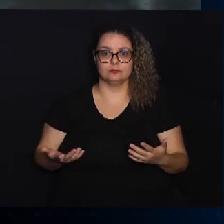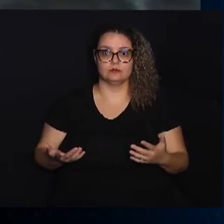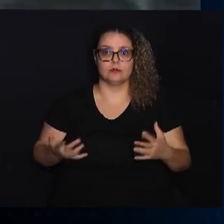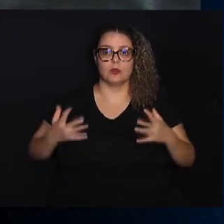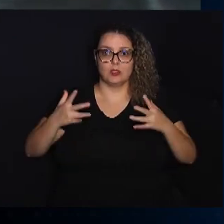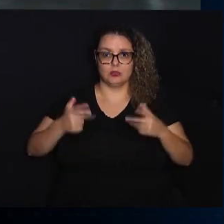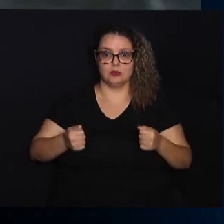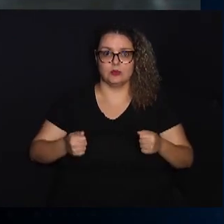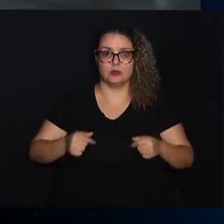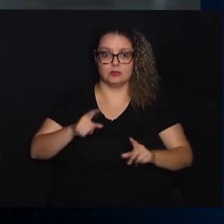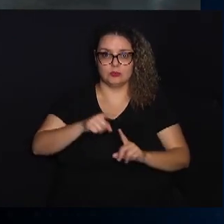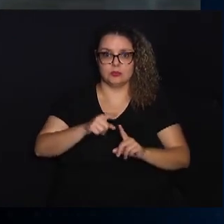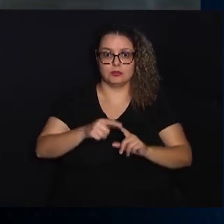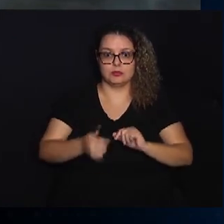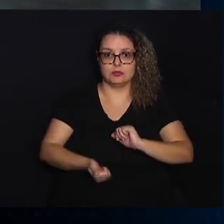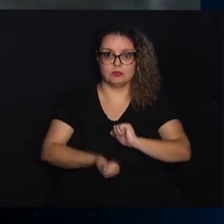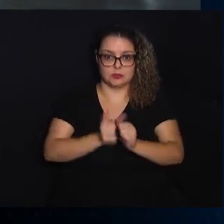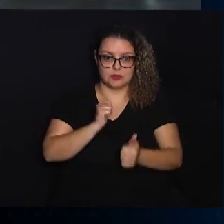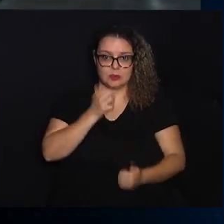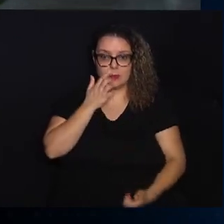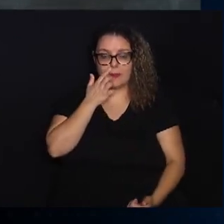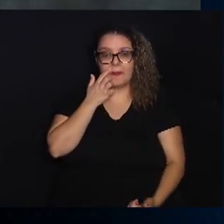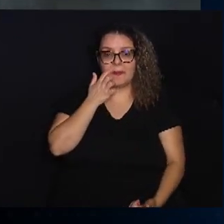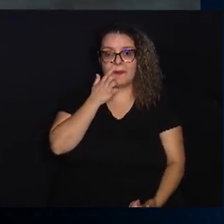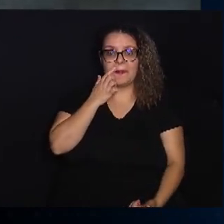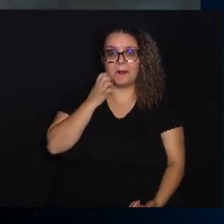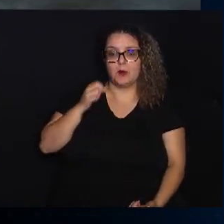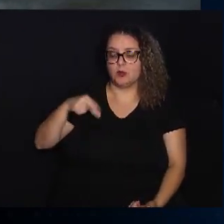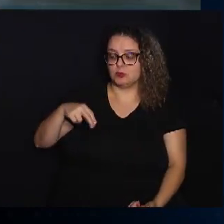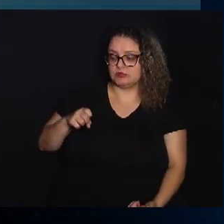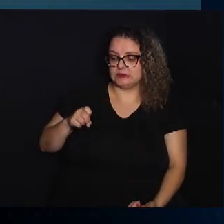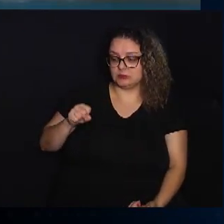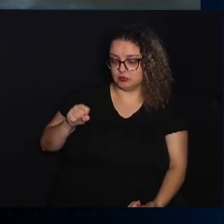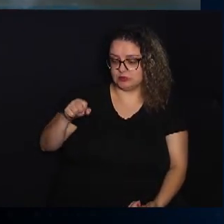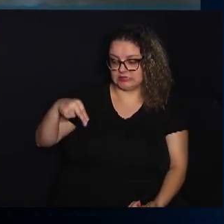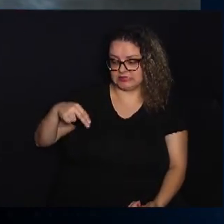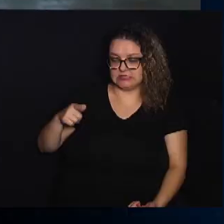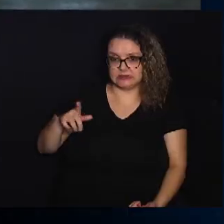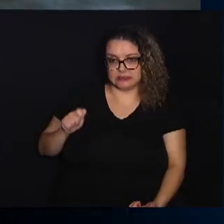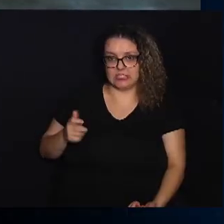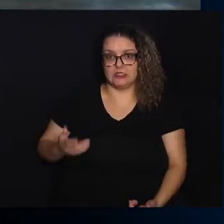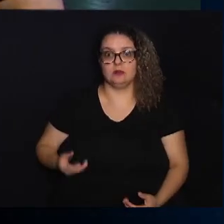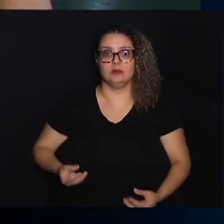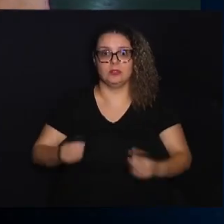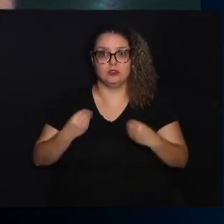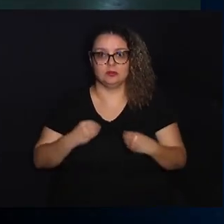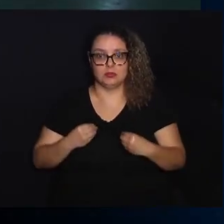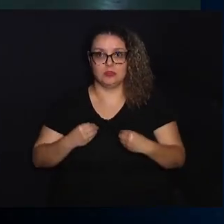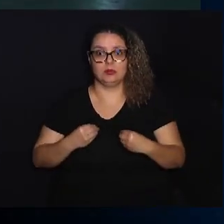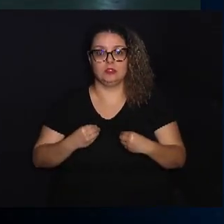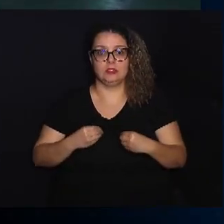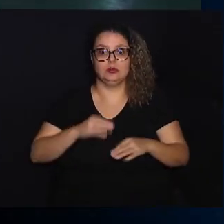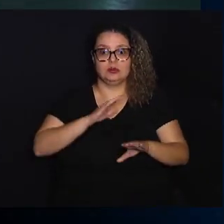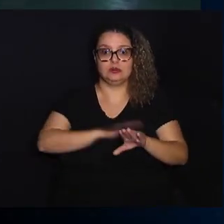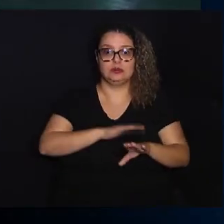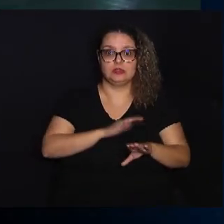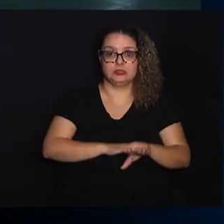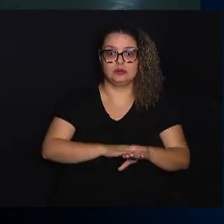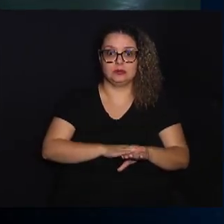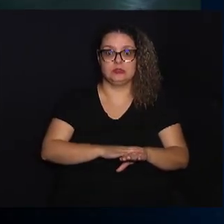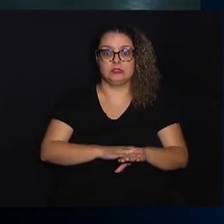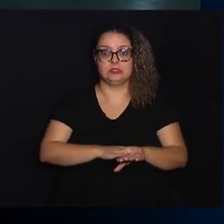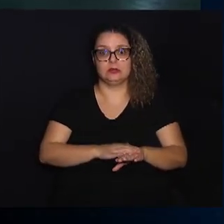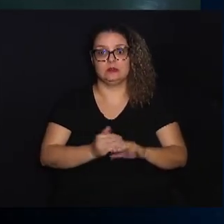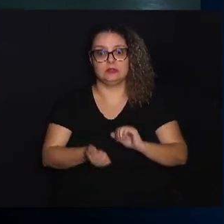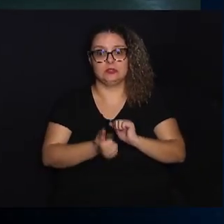Assim, como toda modalidade esportiva, né, o sandá ele produz tudo que, assim, em termos de